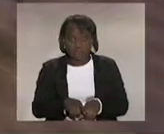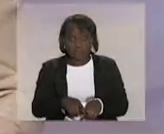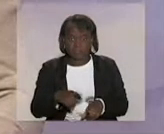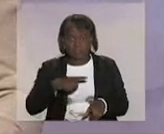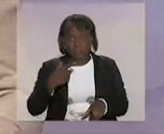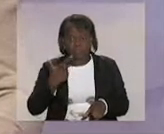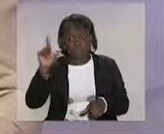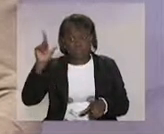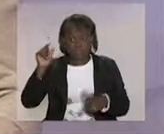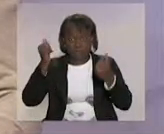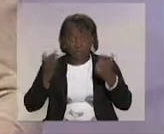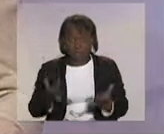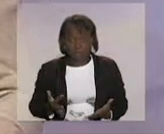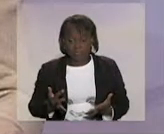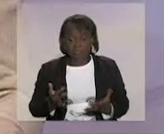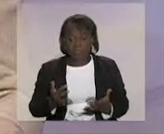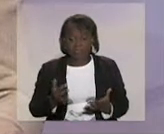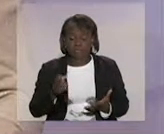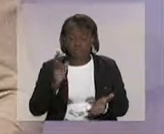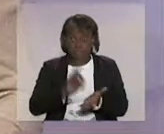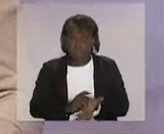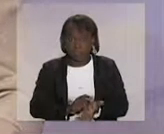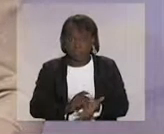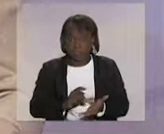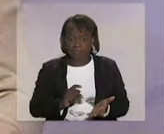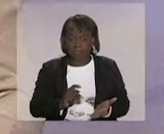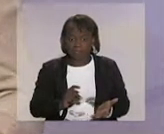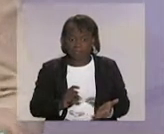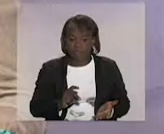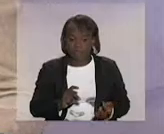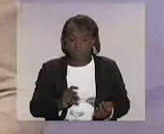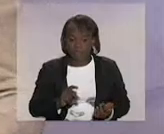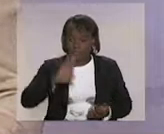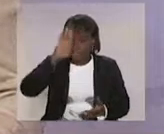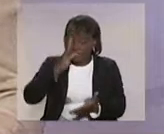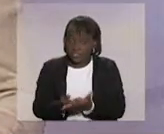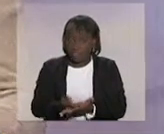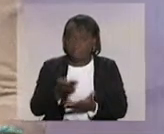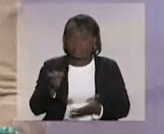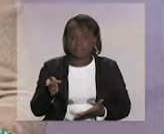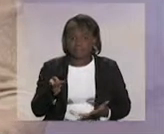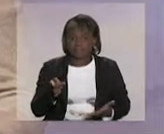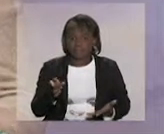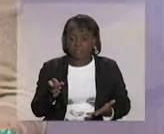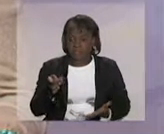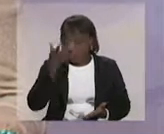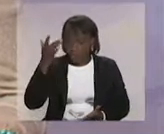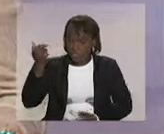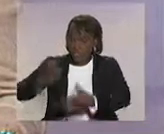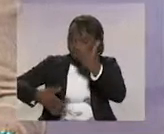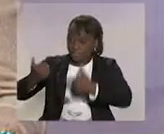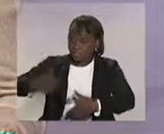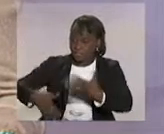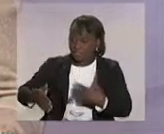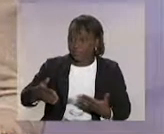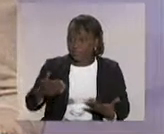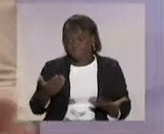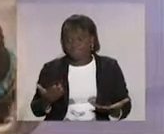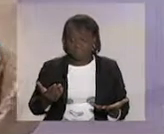um outro aspecto aí que é realmente a credibilidade do que aquela pessoa está falando,